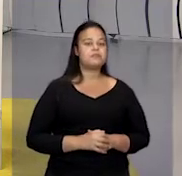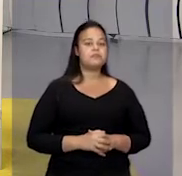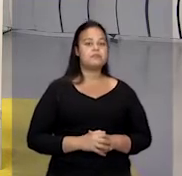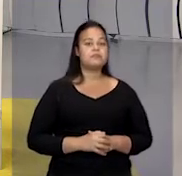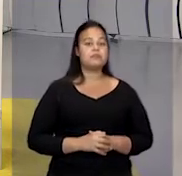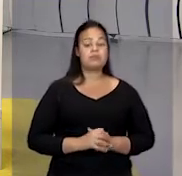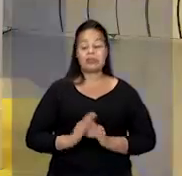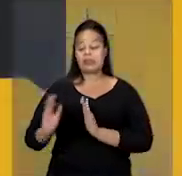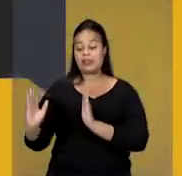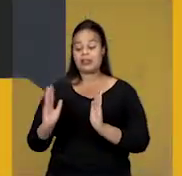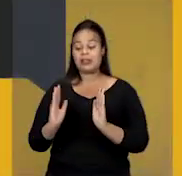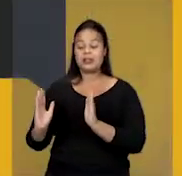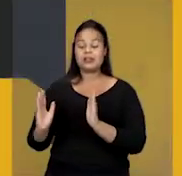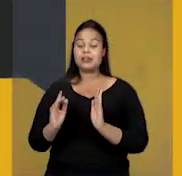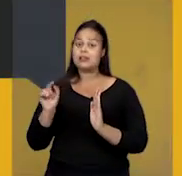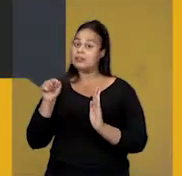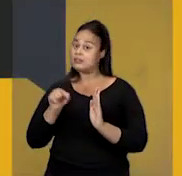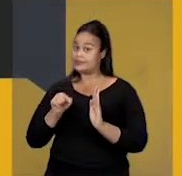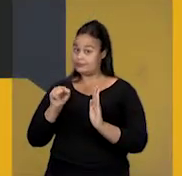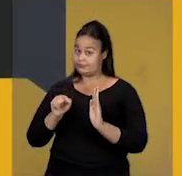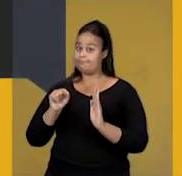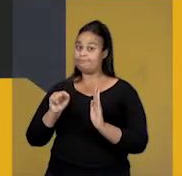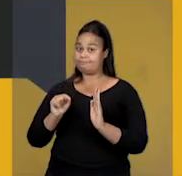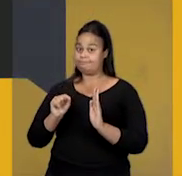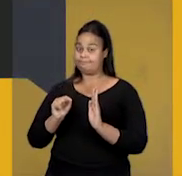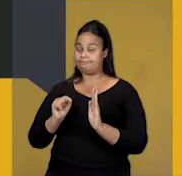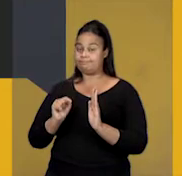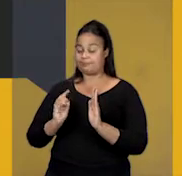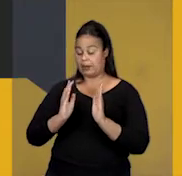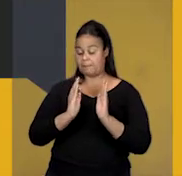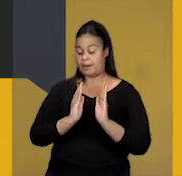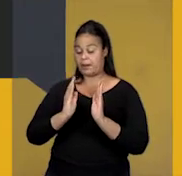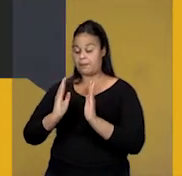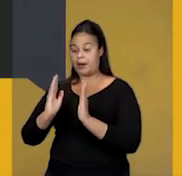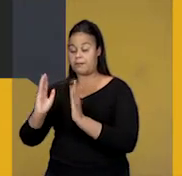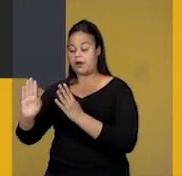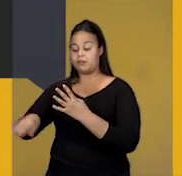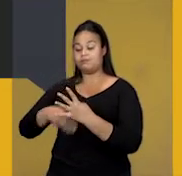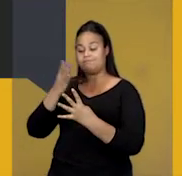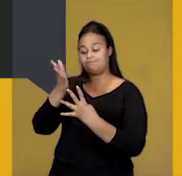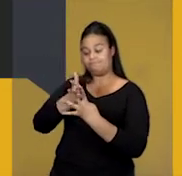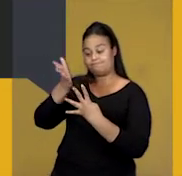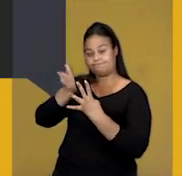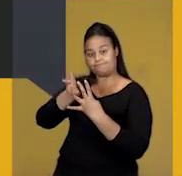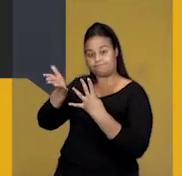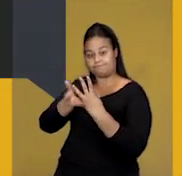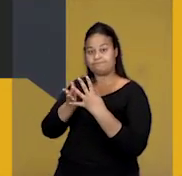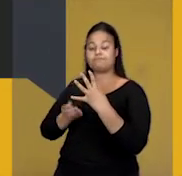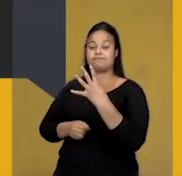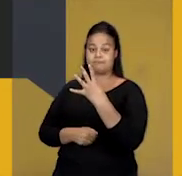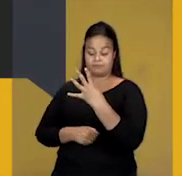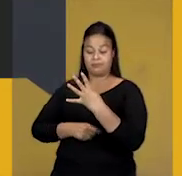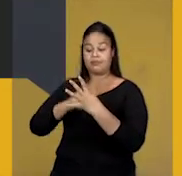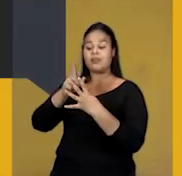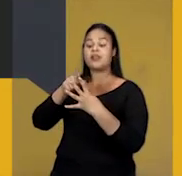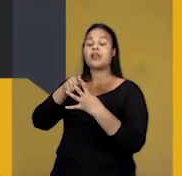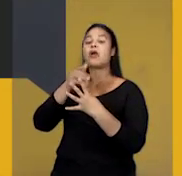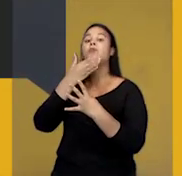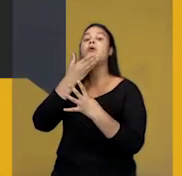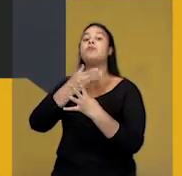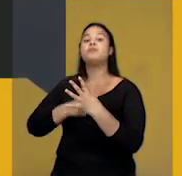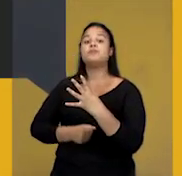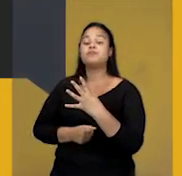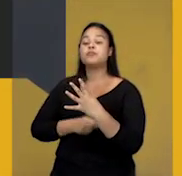O período de regência, ele se divide em 4 grandes partes, tá? A primeira parte